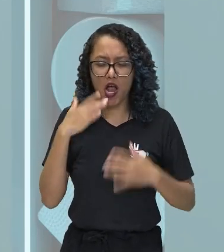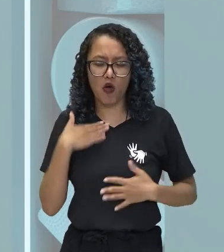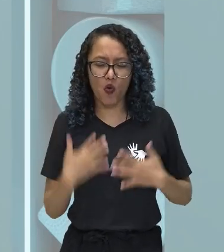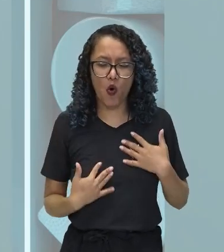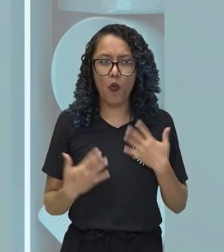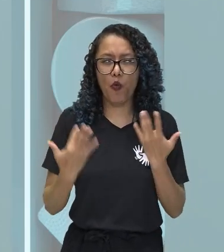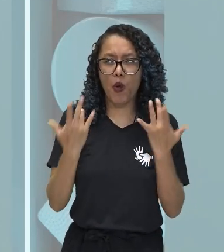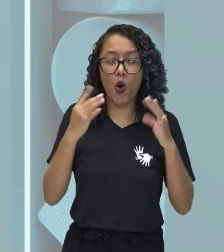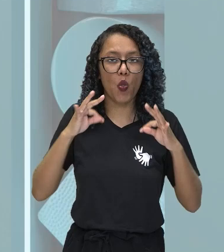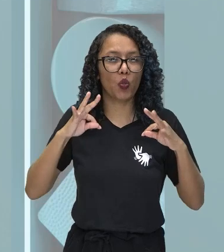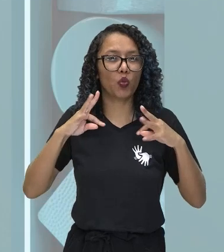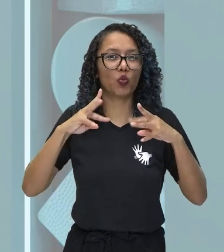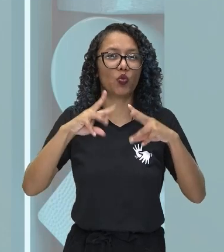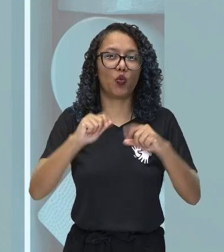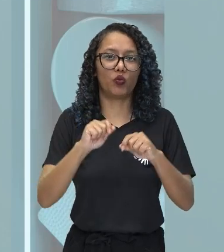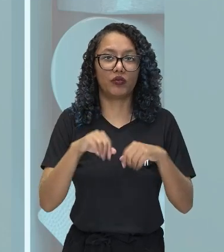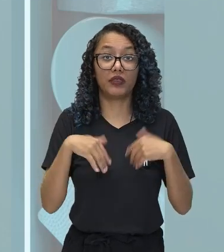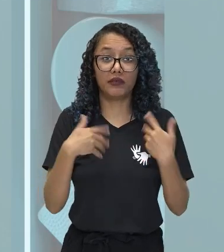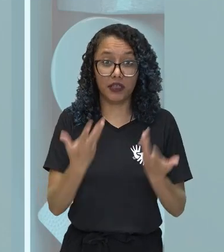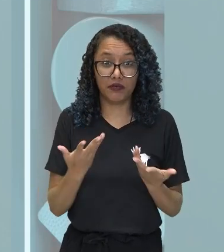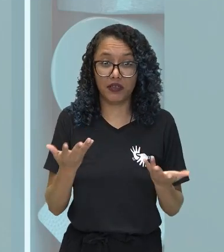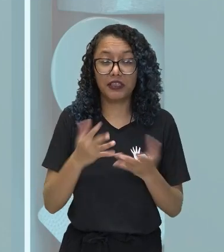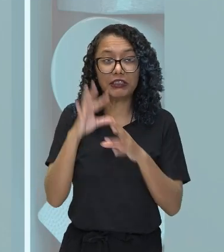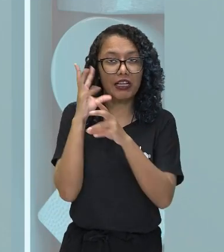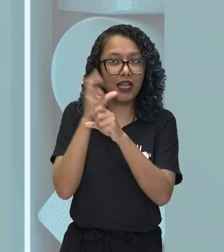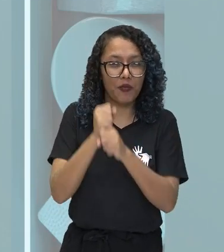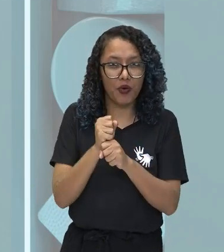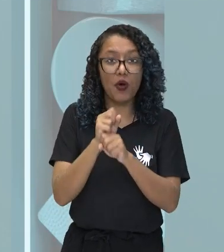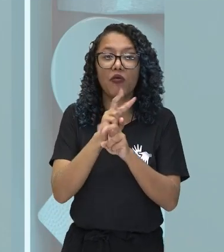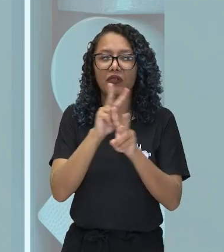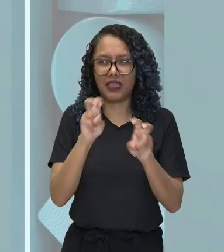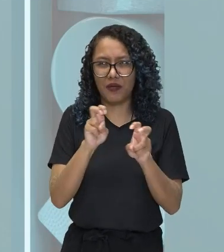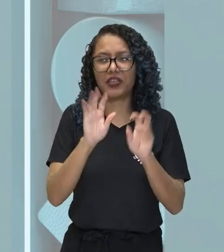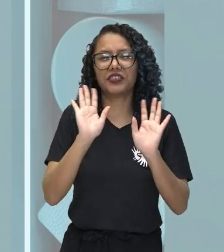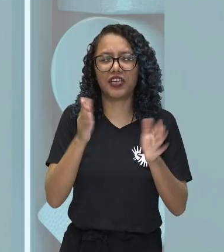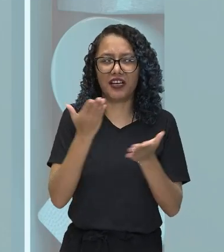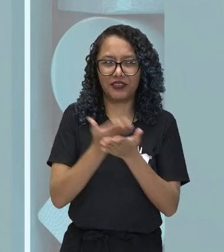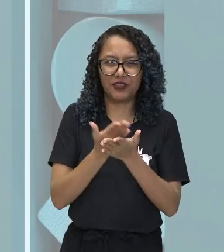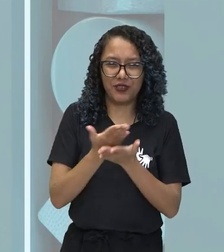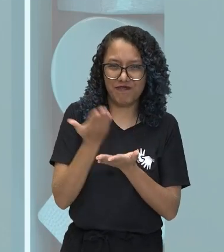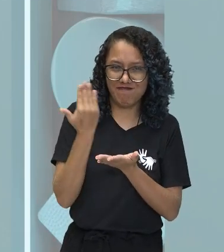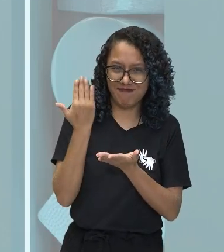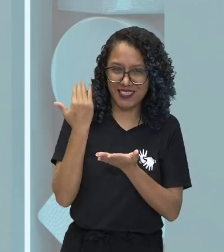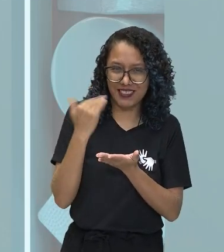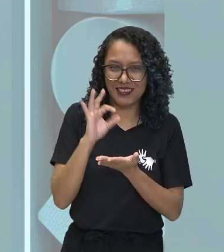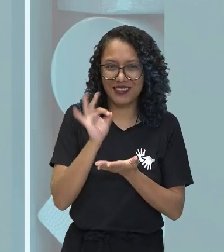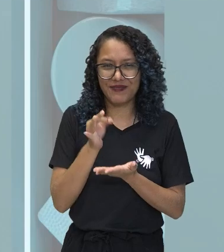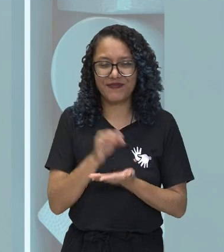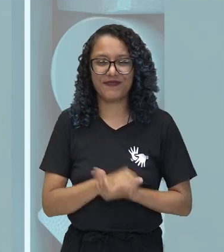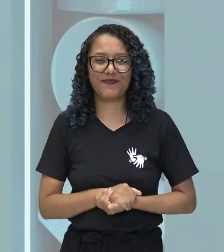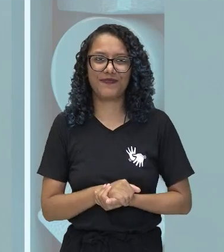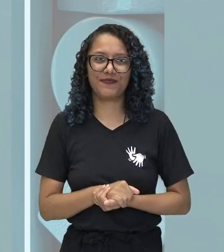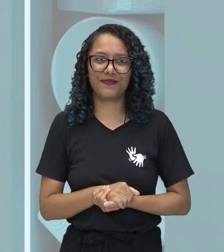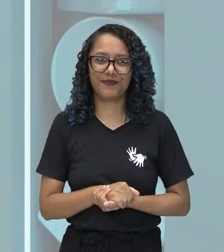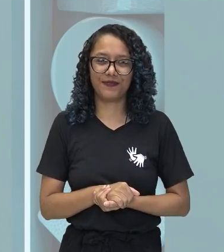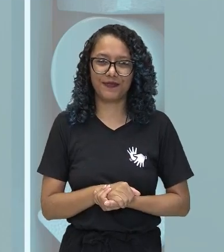mãos. Então, a gente recordou um pouco do que nós vimos nesta unidade do Componentes de Arte.